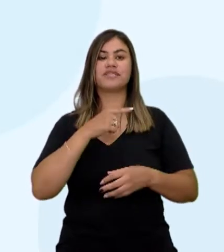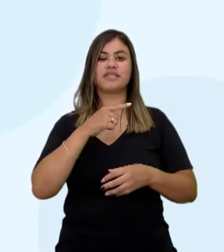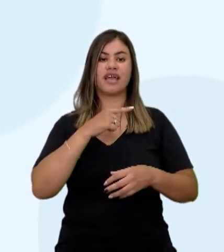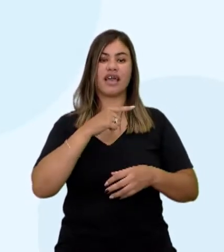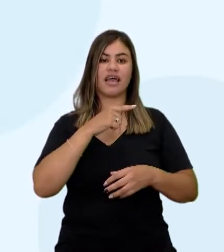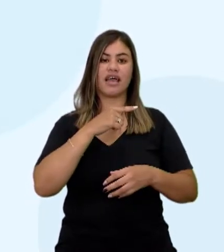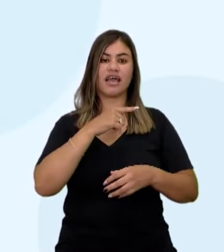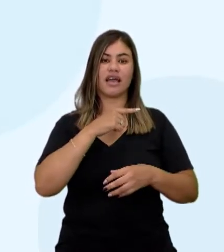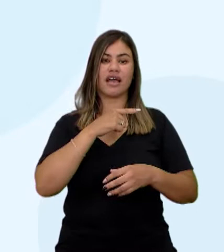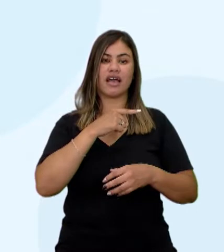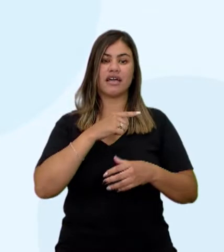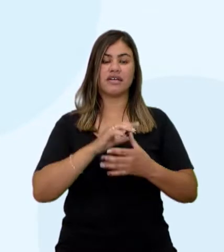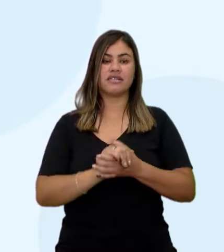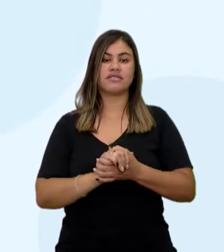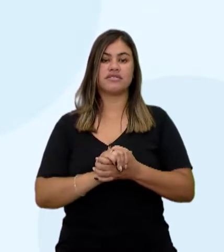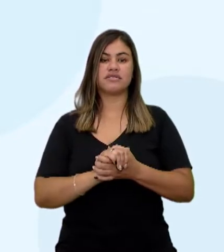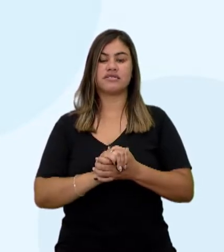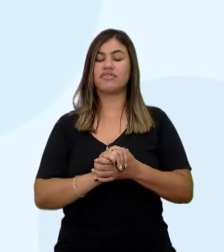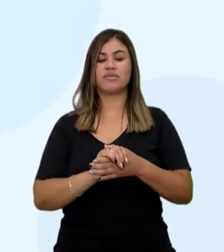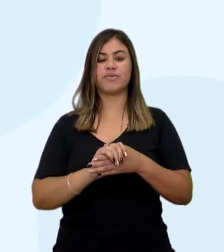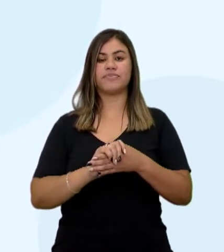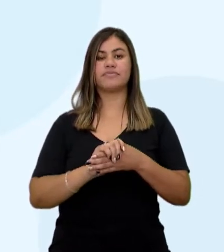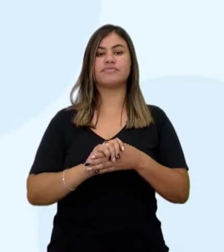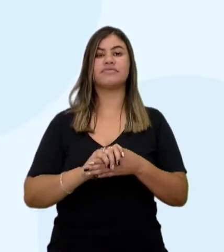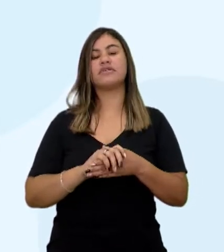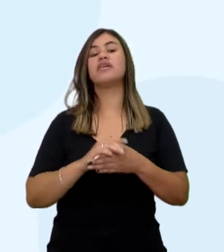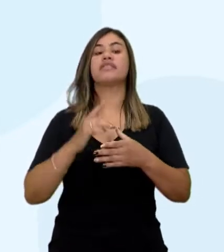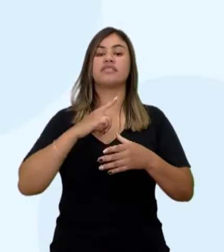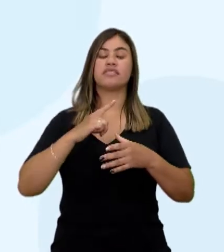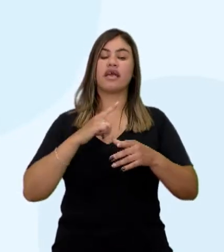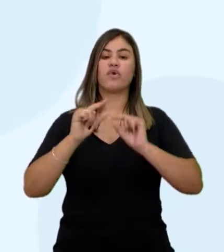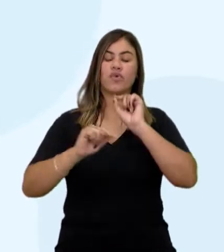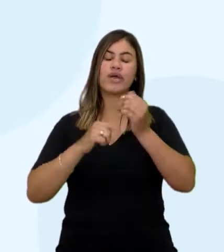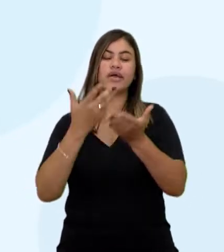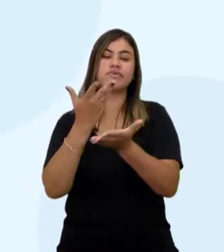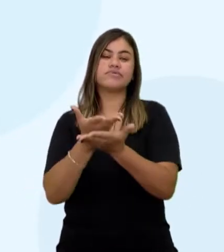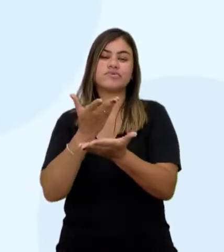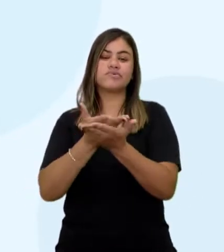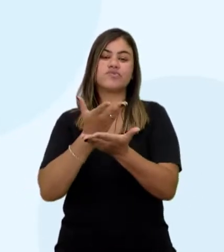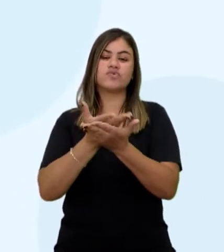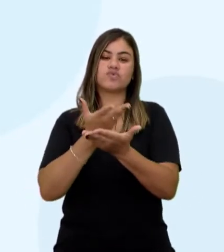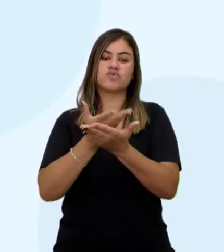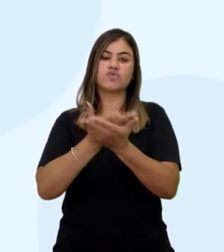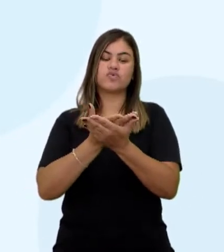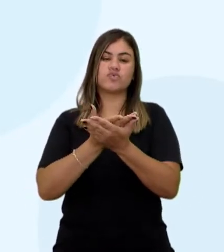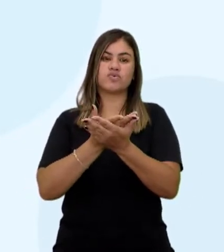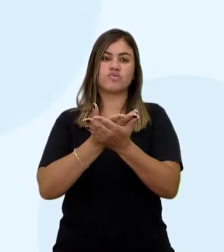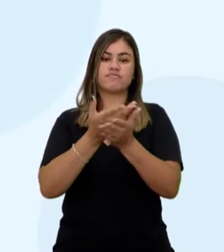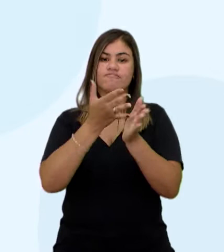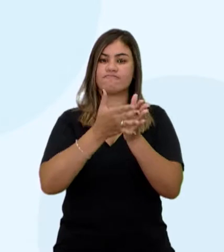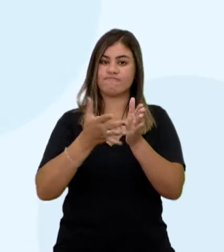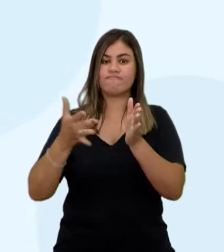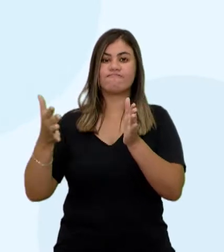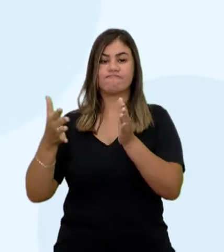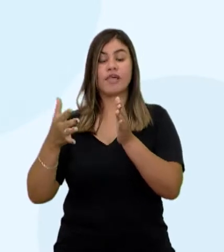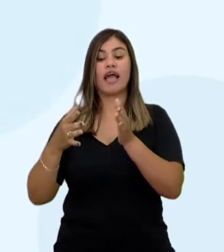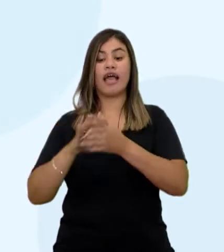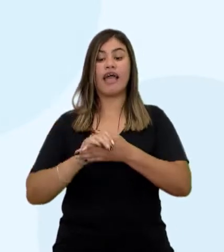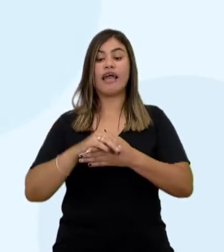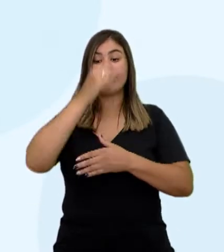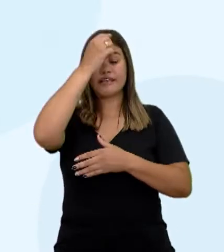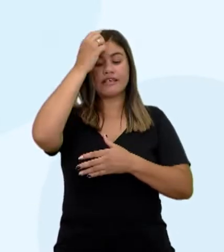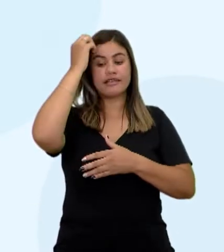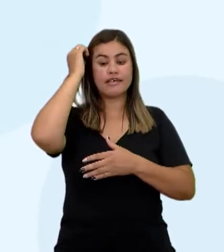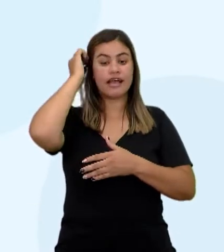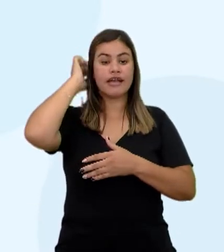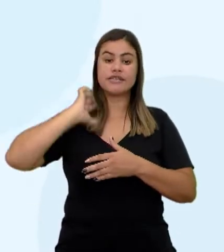não tem, né, nenhuma estrutura geológica para ser estudada nesse período. Até a gente percebe aí que os